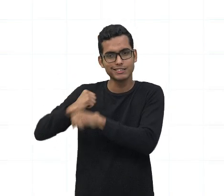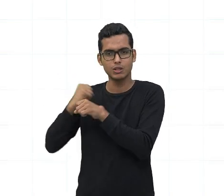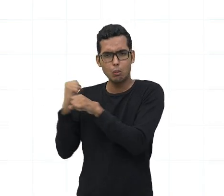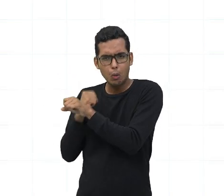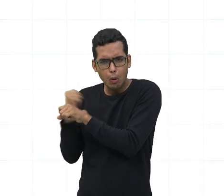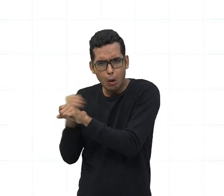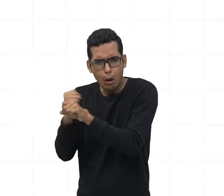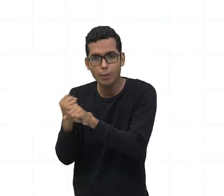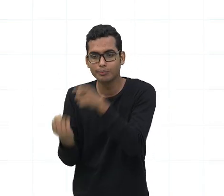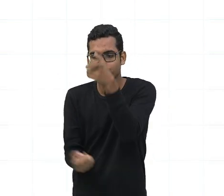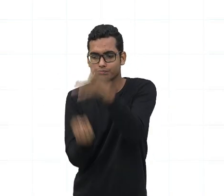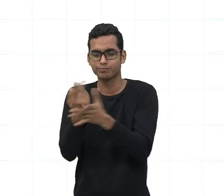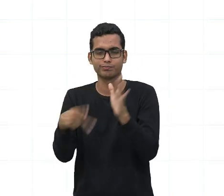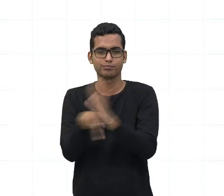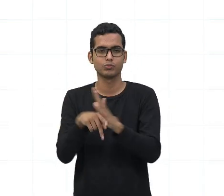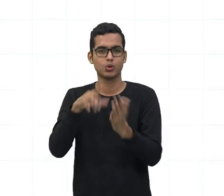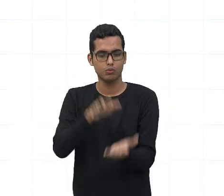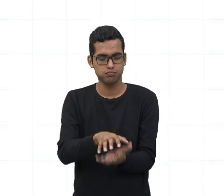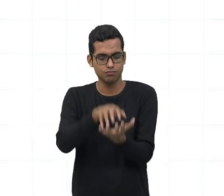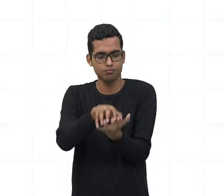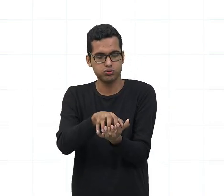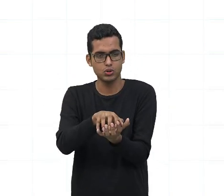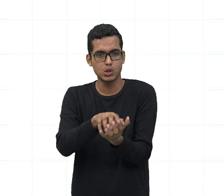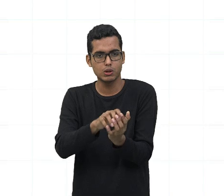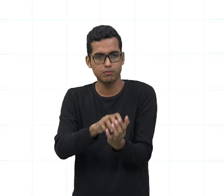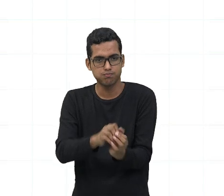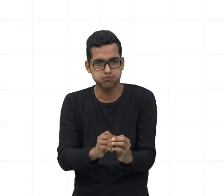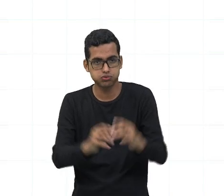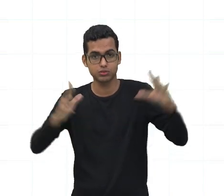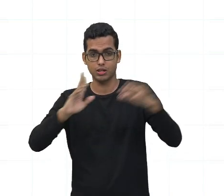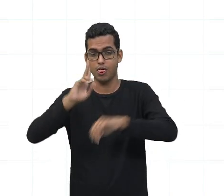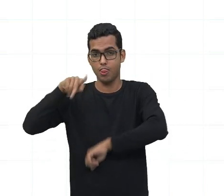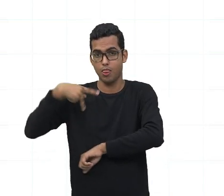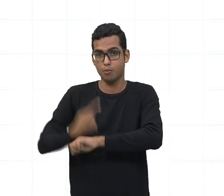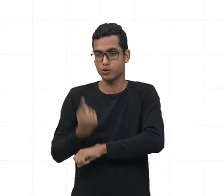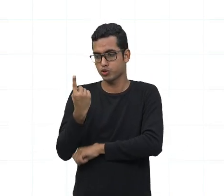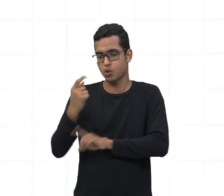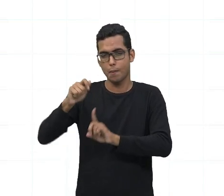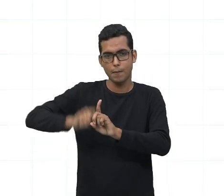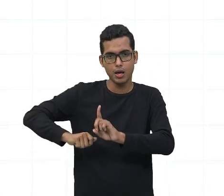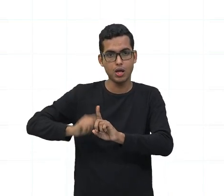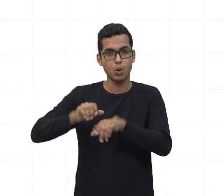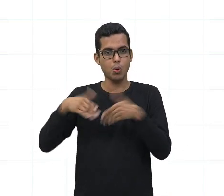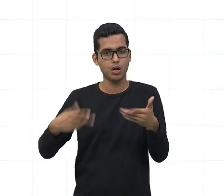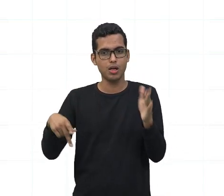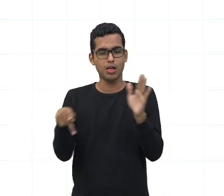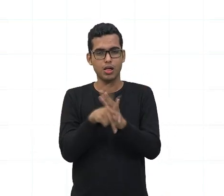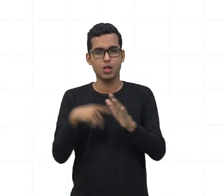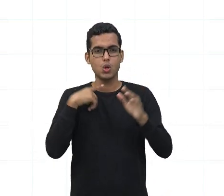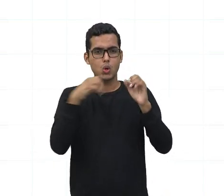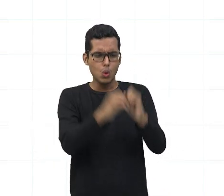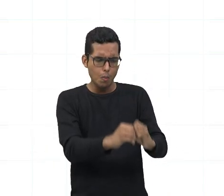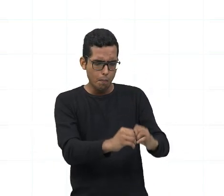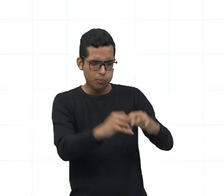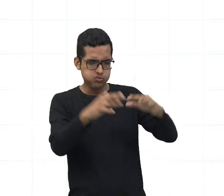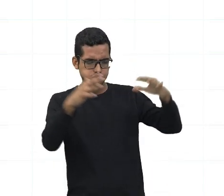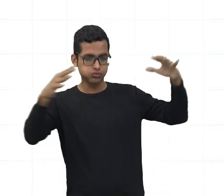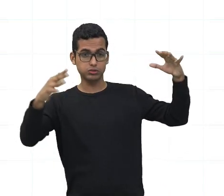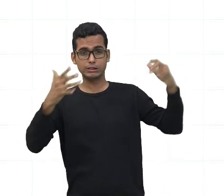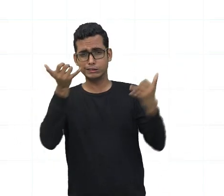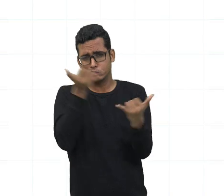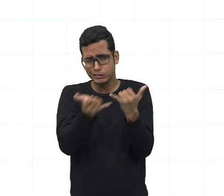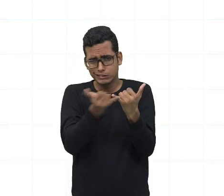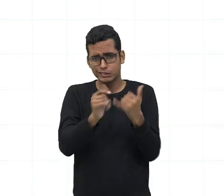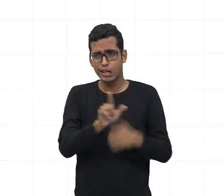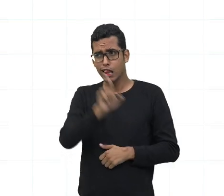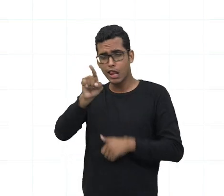bomba. Menos de um mês depois, quando uma explosão semelhante dizimou as cidades